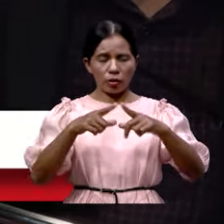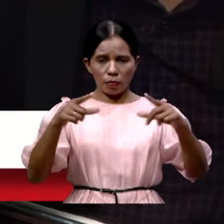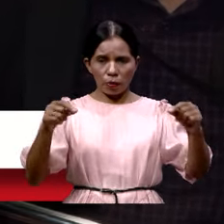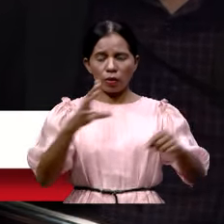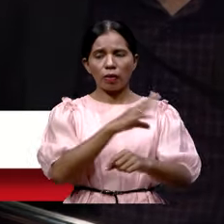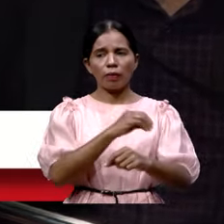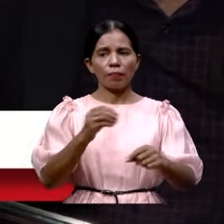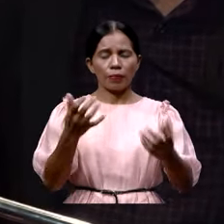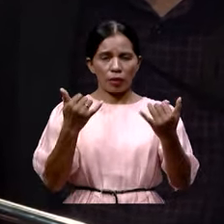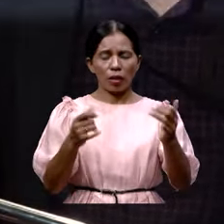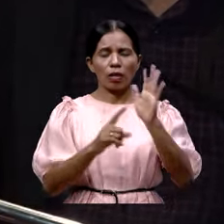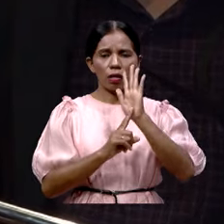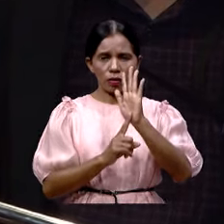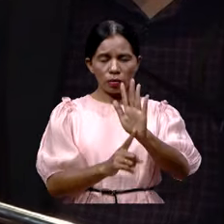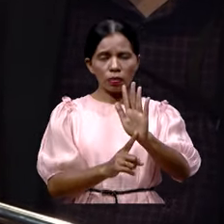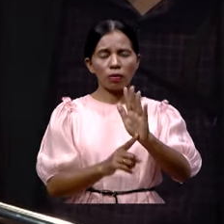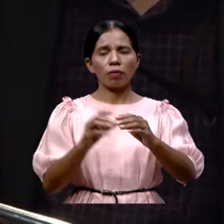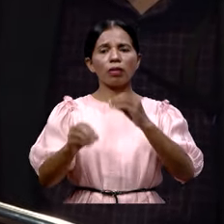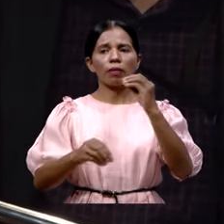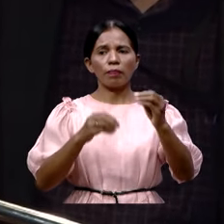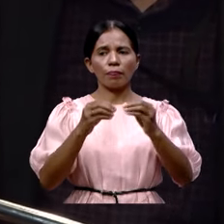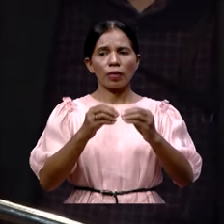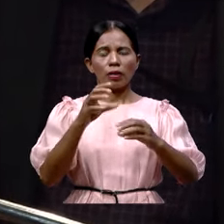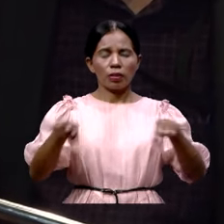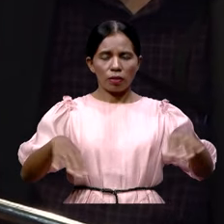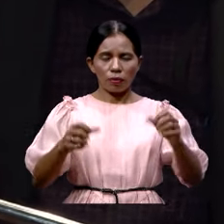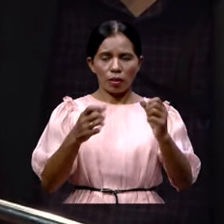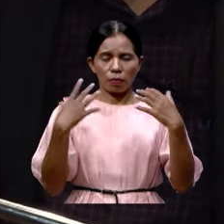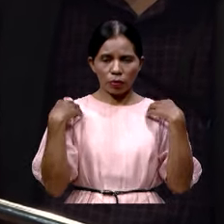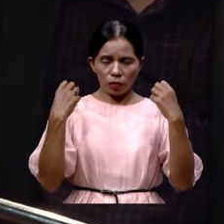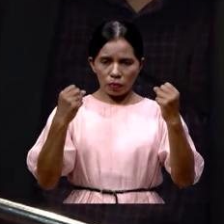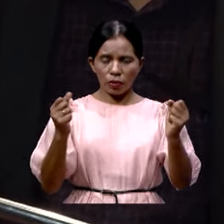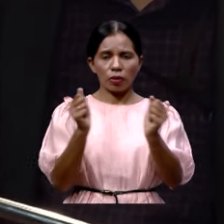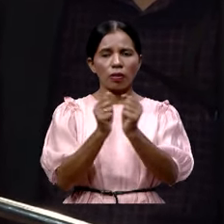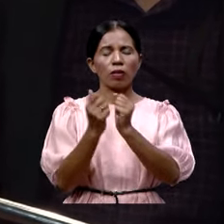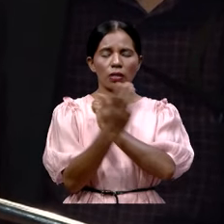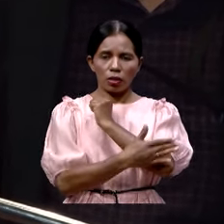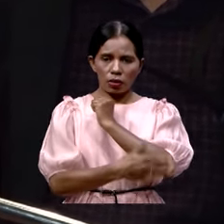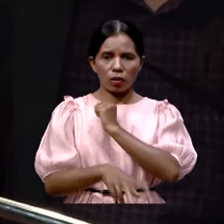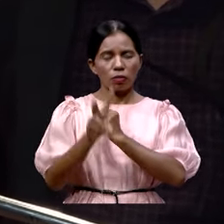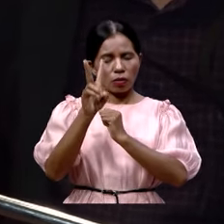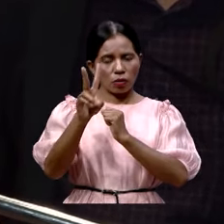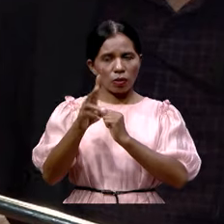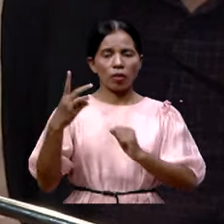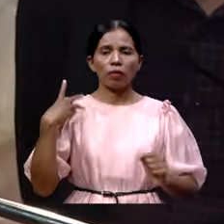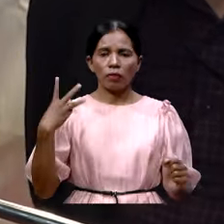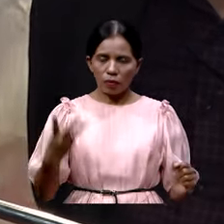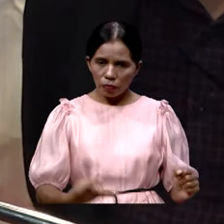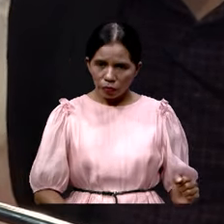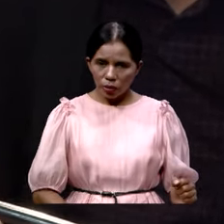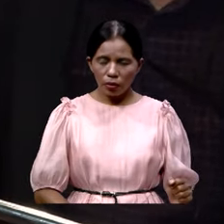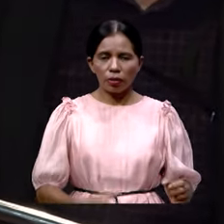é Idanês, ato de Katak, relação neve forte entre nação Ruané, o bem-vindo Simu